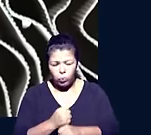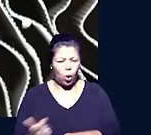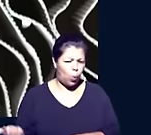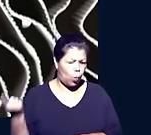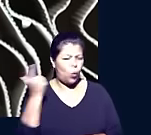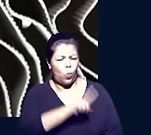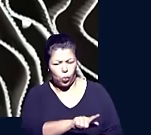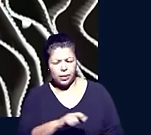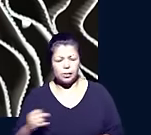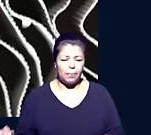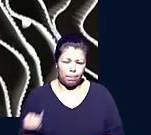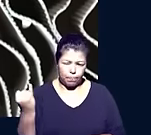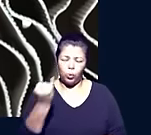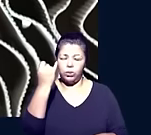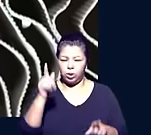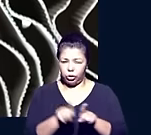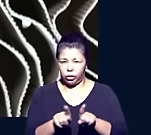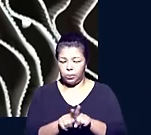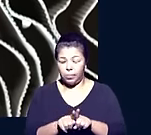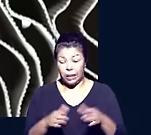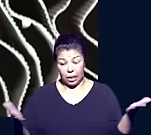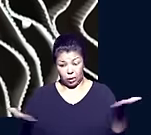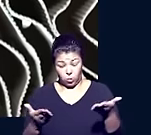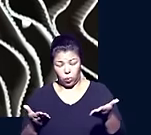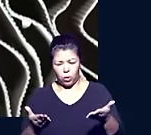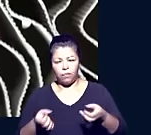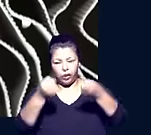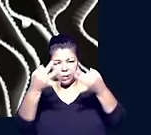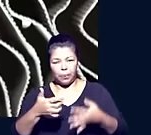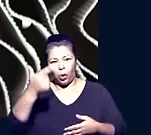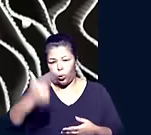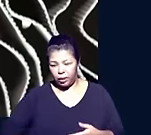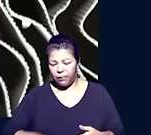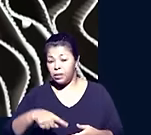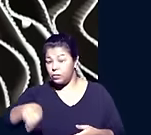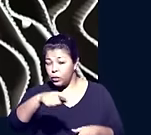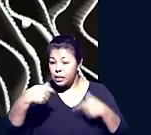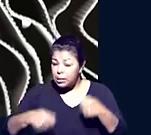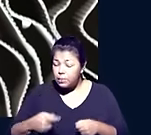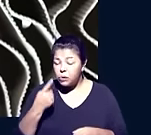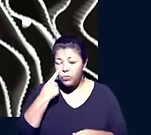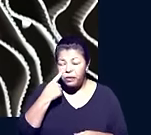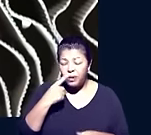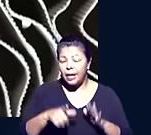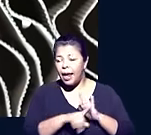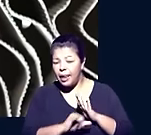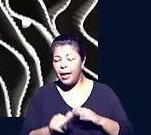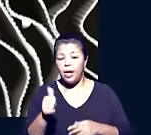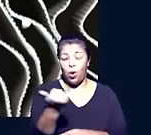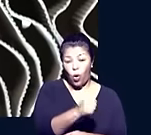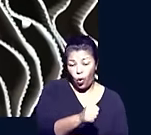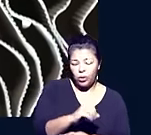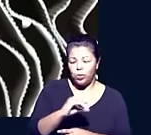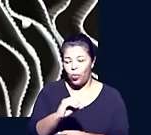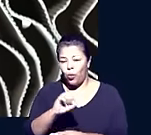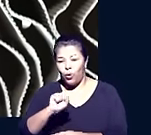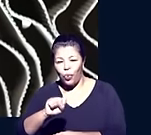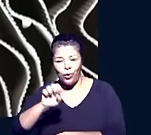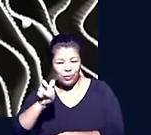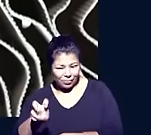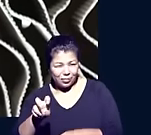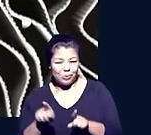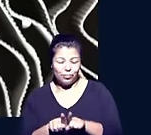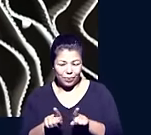grande e eu digo isso Voltando ao assunto olem a 1185 e vejam emaranhado não é o